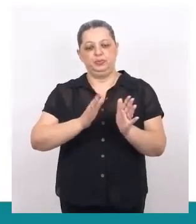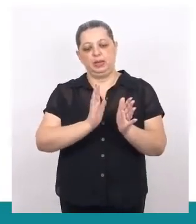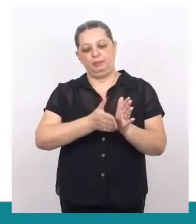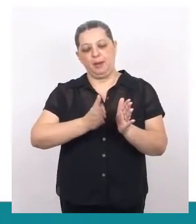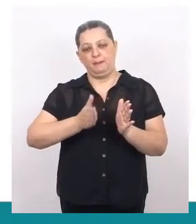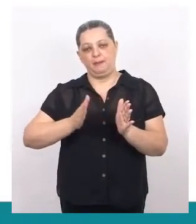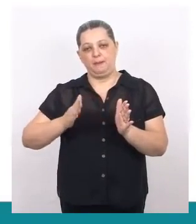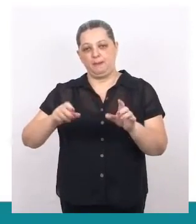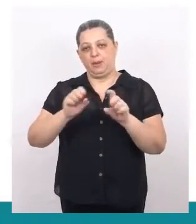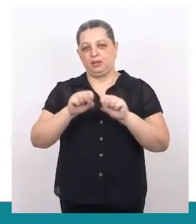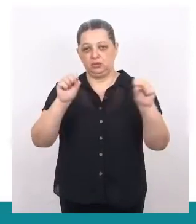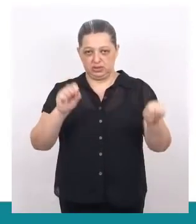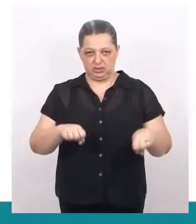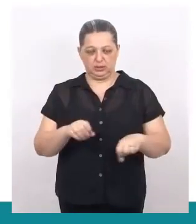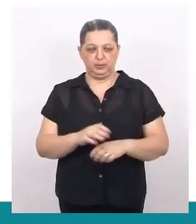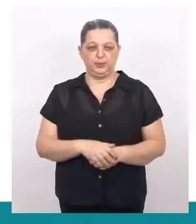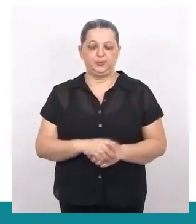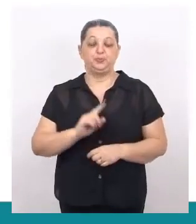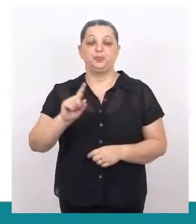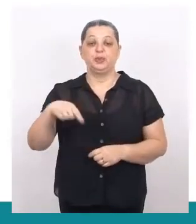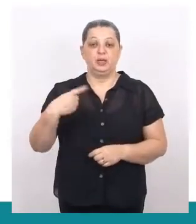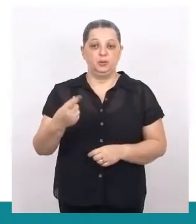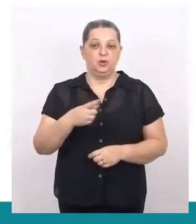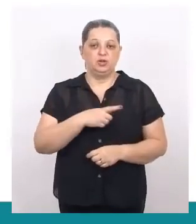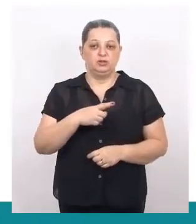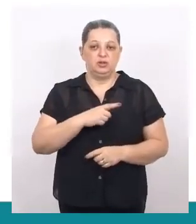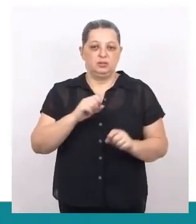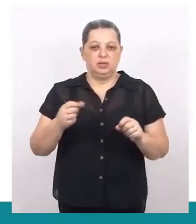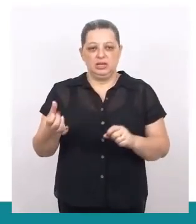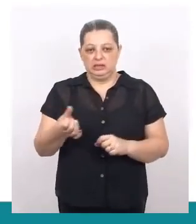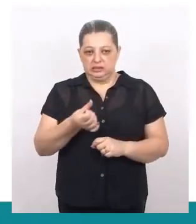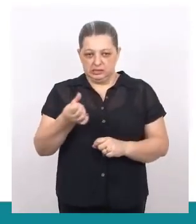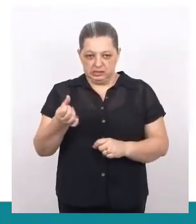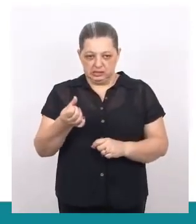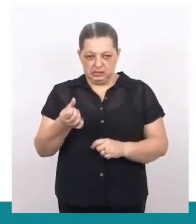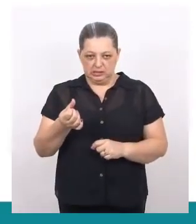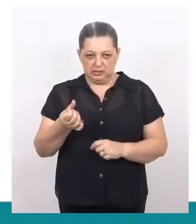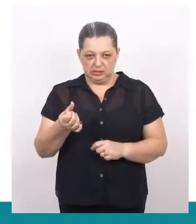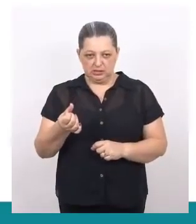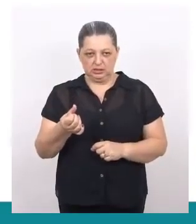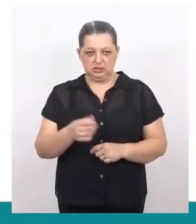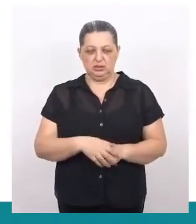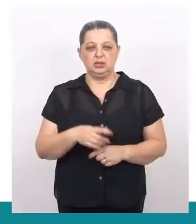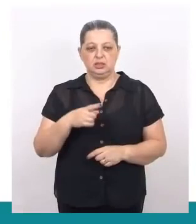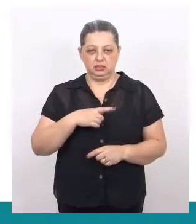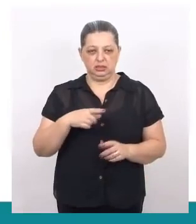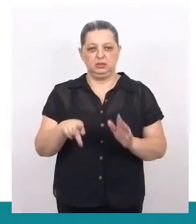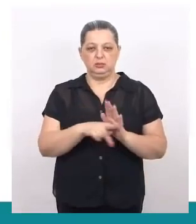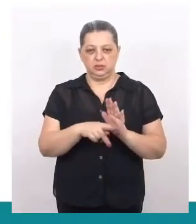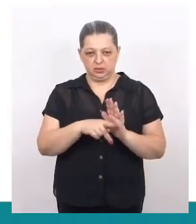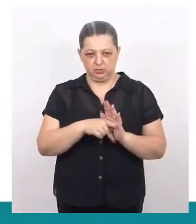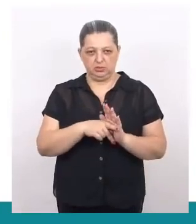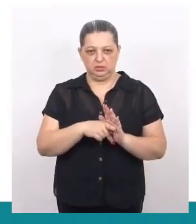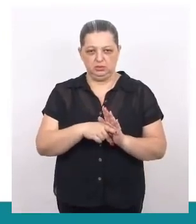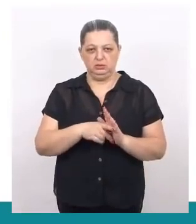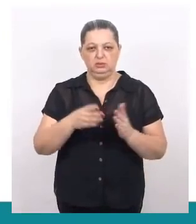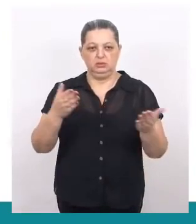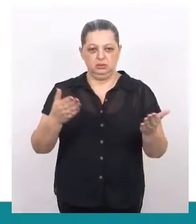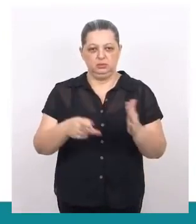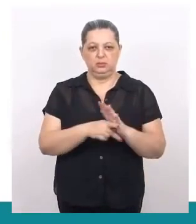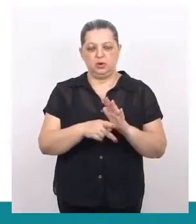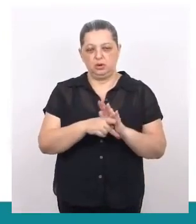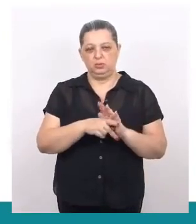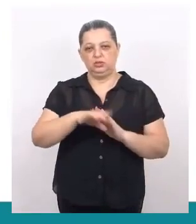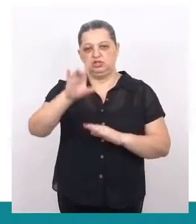sistema. Em seguida, no dia 3, que é sexta-feira, tem a manifestação de interesse dos docentes efetivos agora no nível de